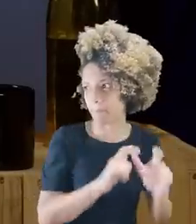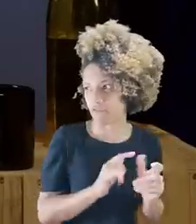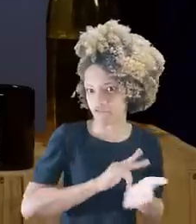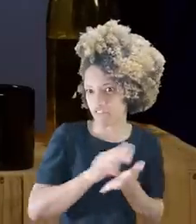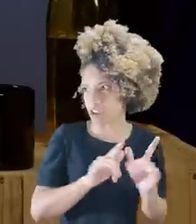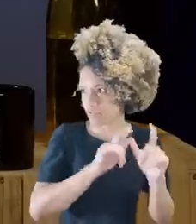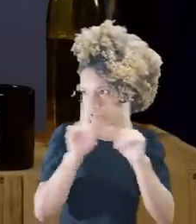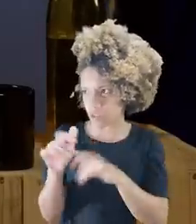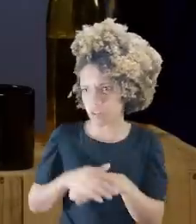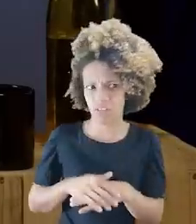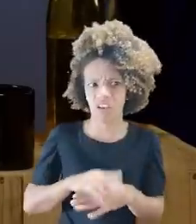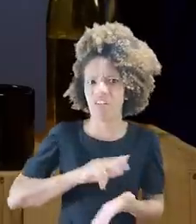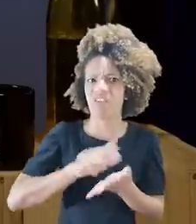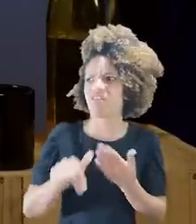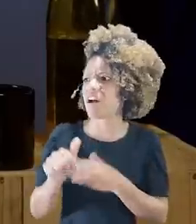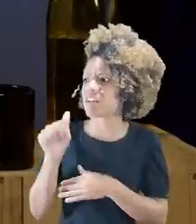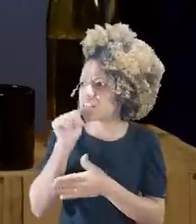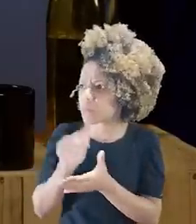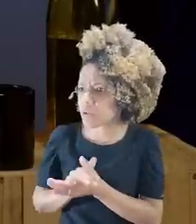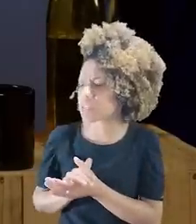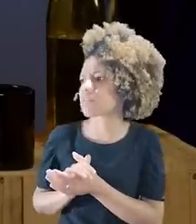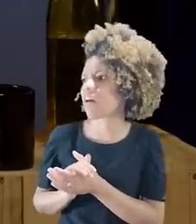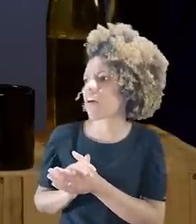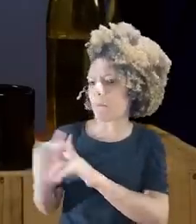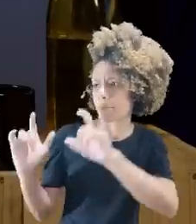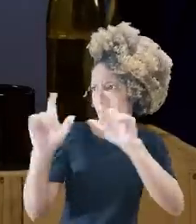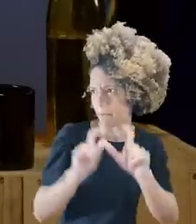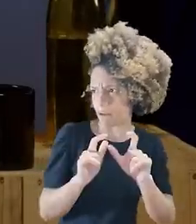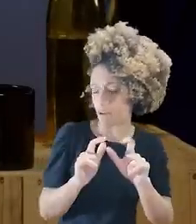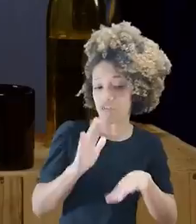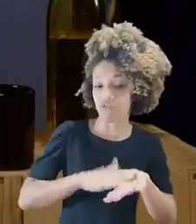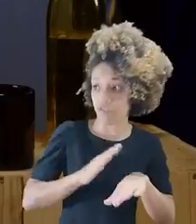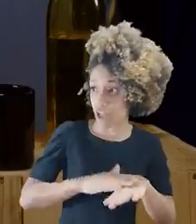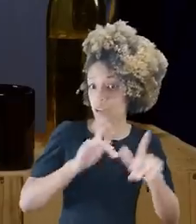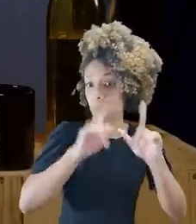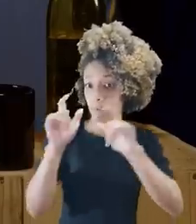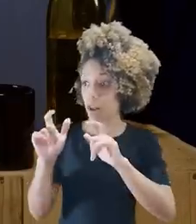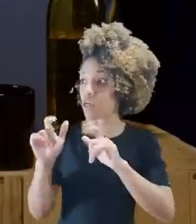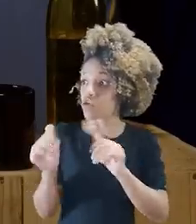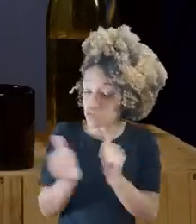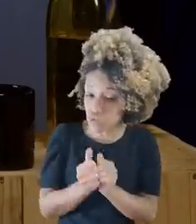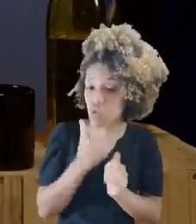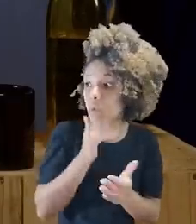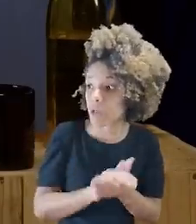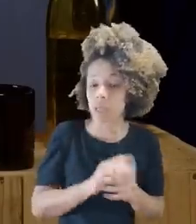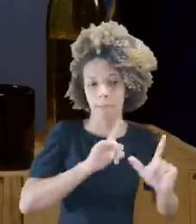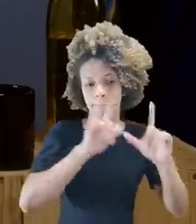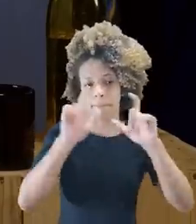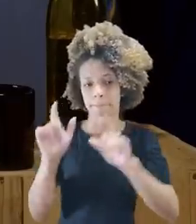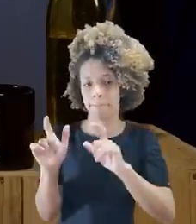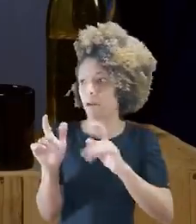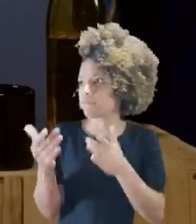tem essa defesa de você querer eu querer eh viver menos reclusa mais reclusa porque eu tive muito